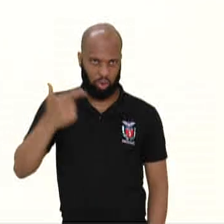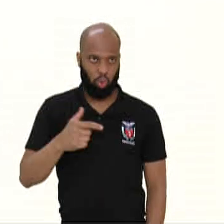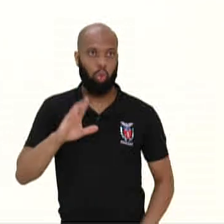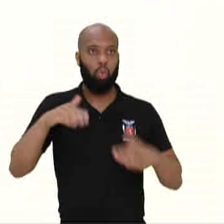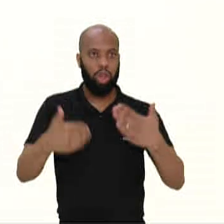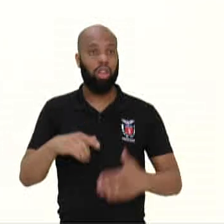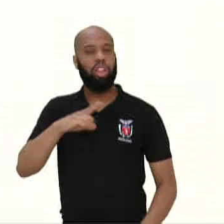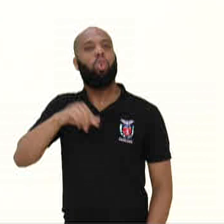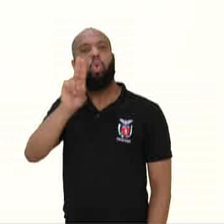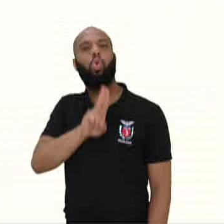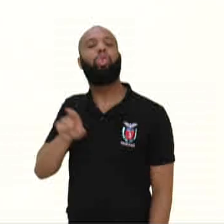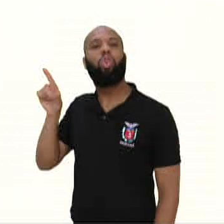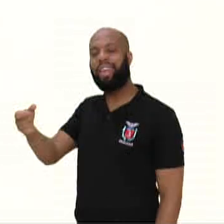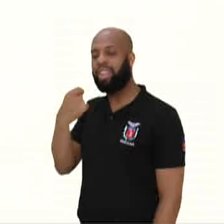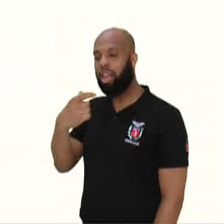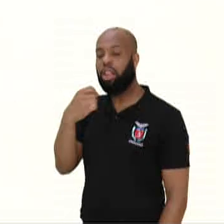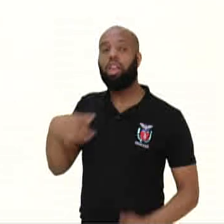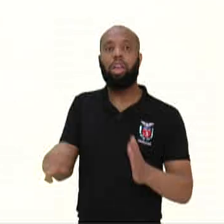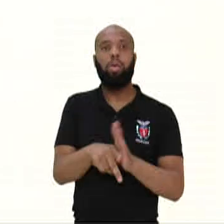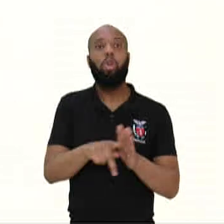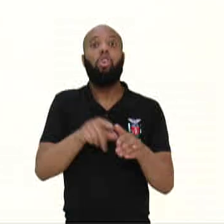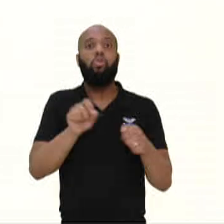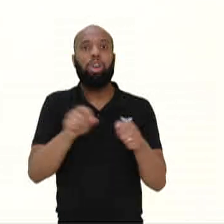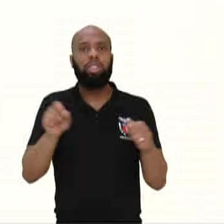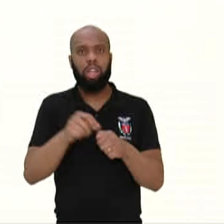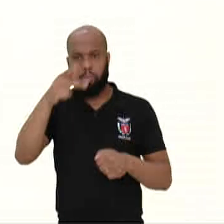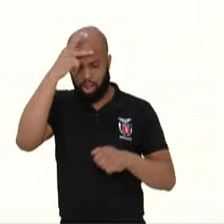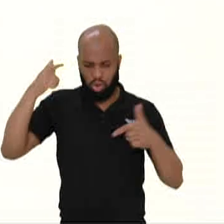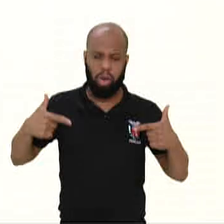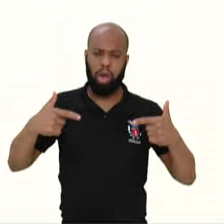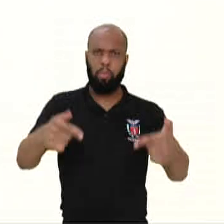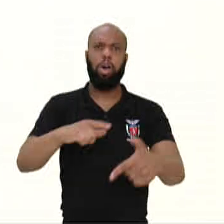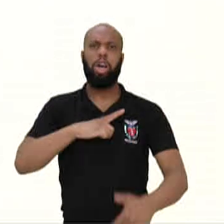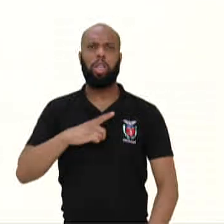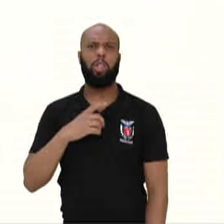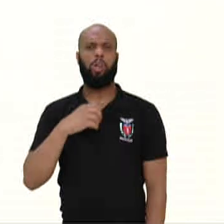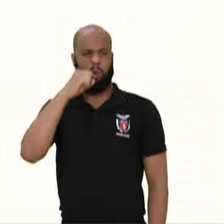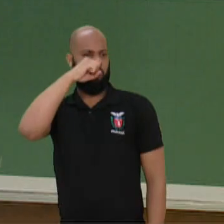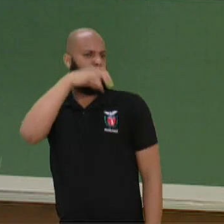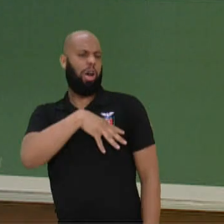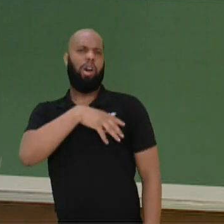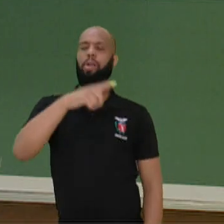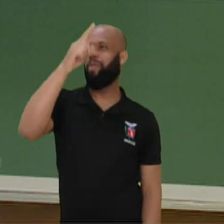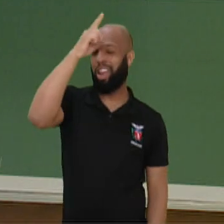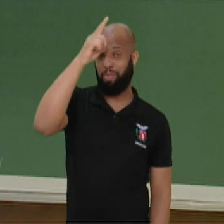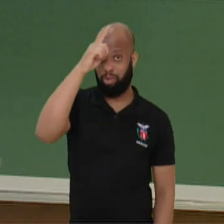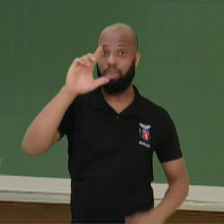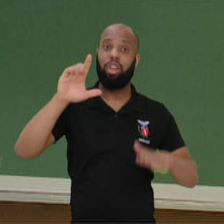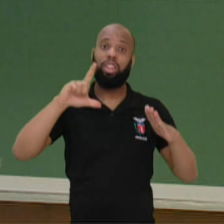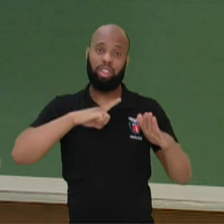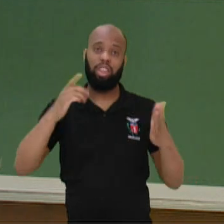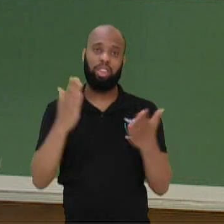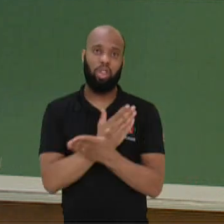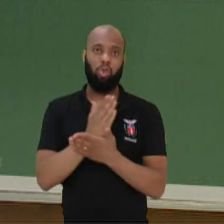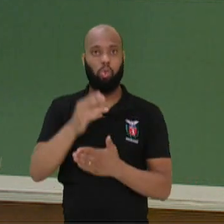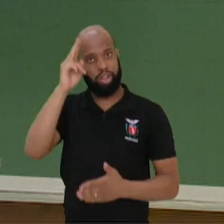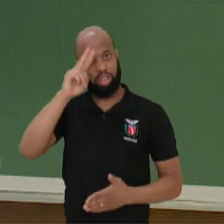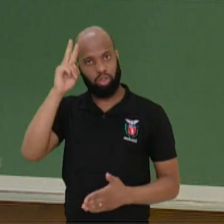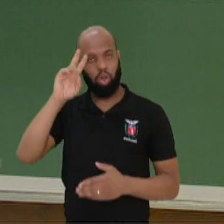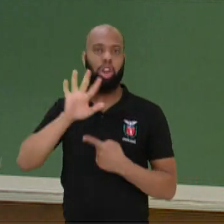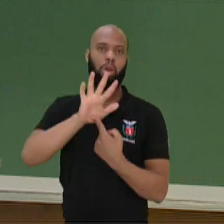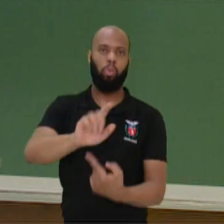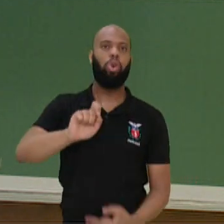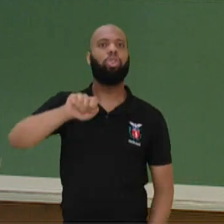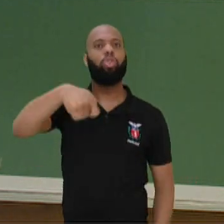foi utilizada para aumentar a agressividade por soldados alemães. Então, alguns fatos históricos relacionados ao